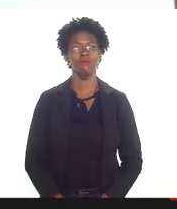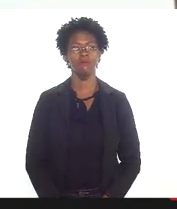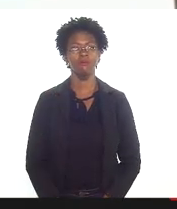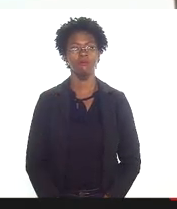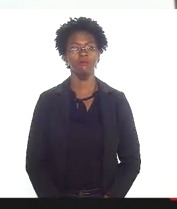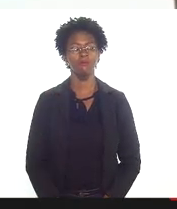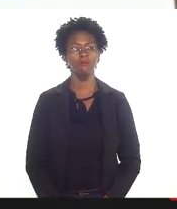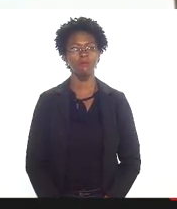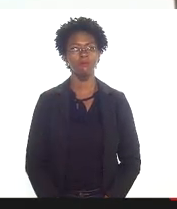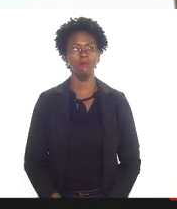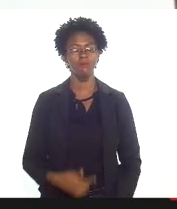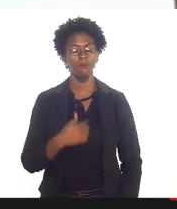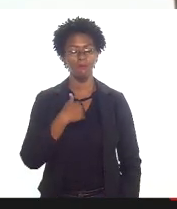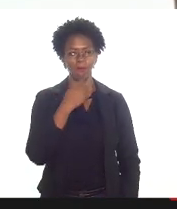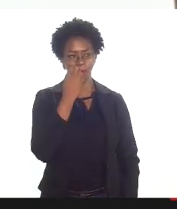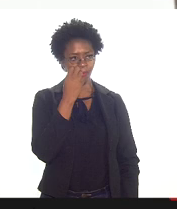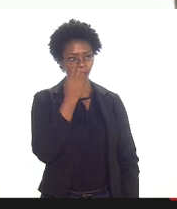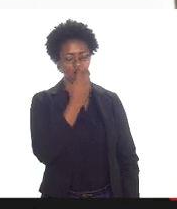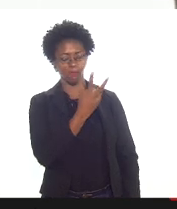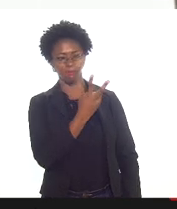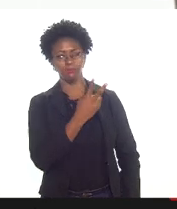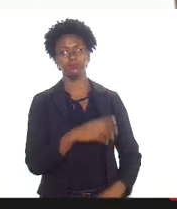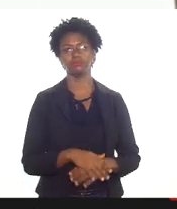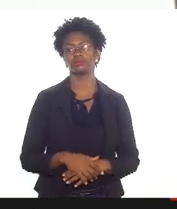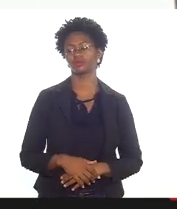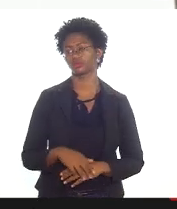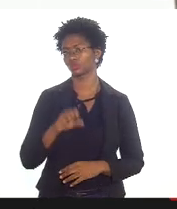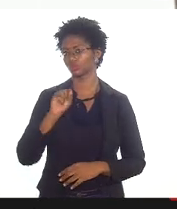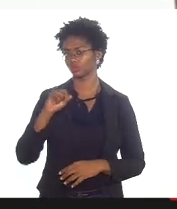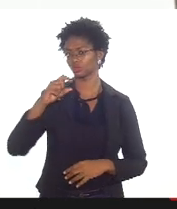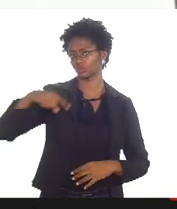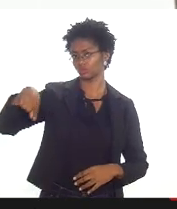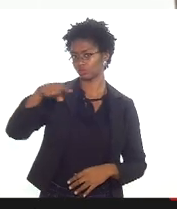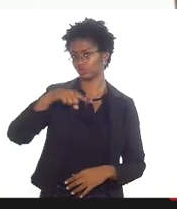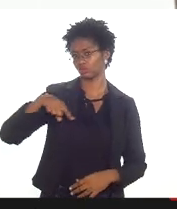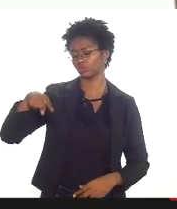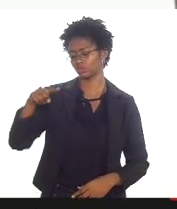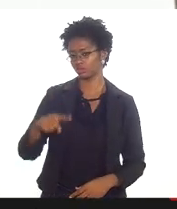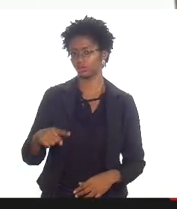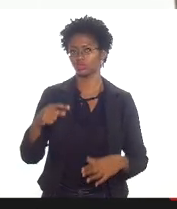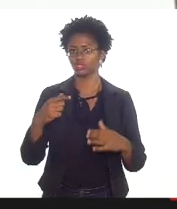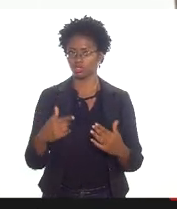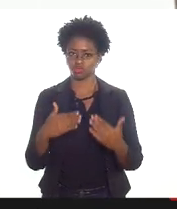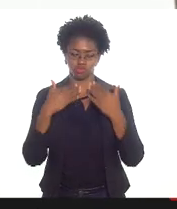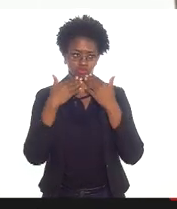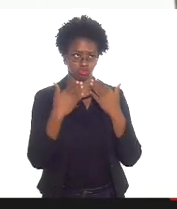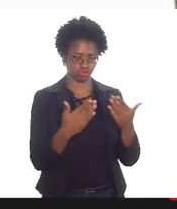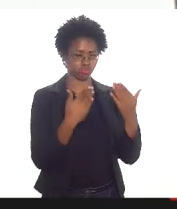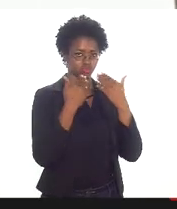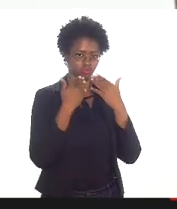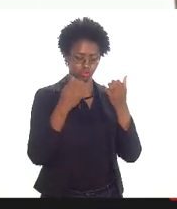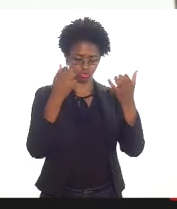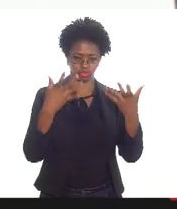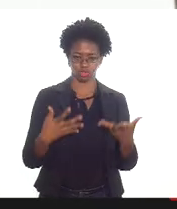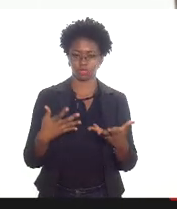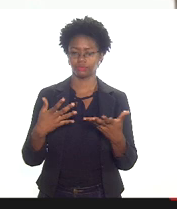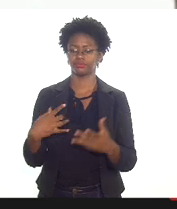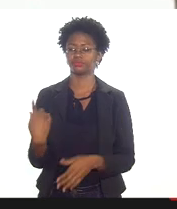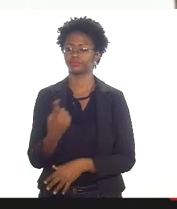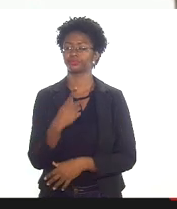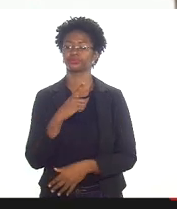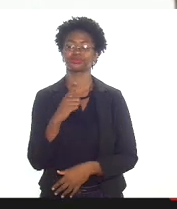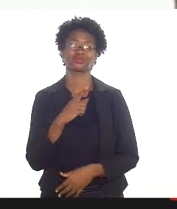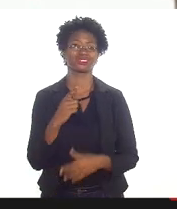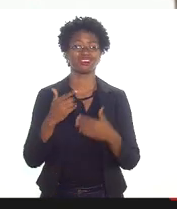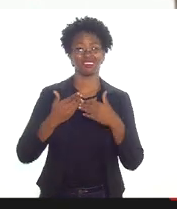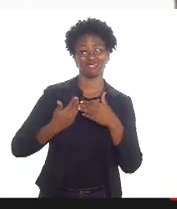Eu verifico, se os senhores forem fazer as suas exposições agora, a gente terá um período